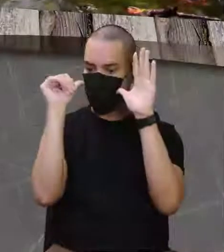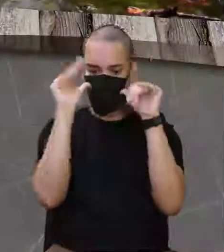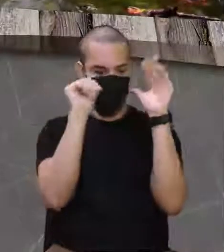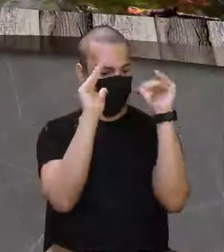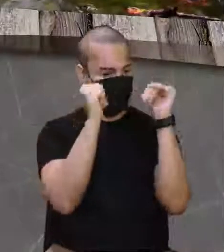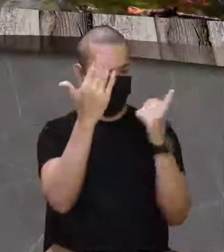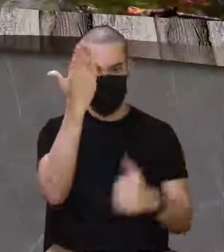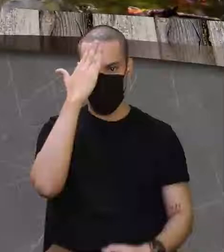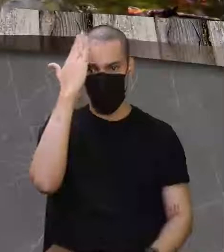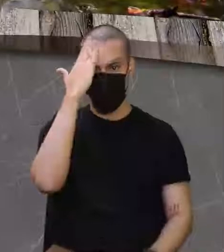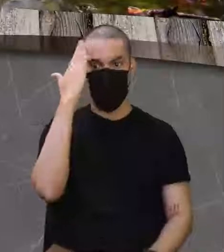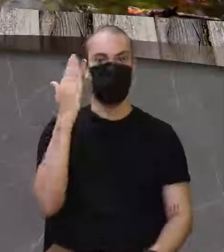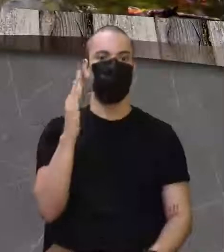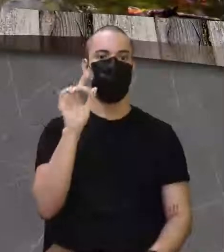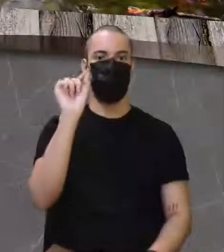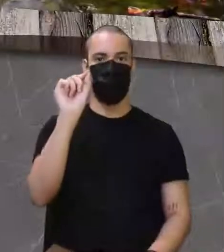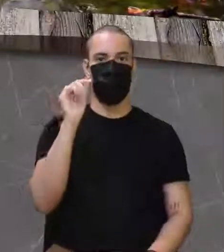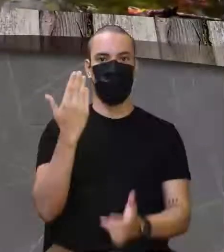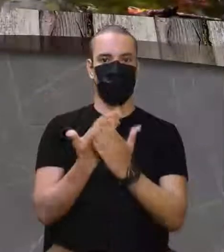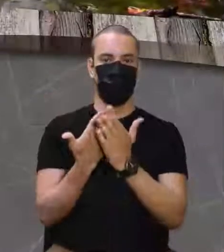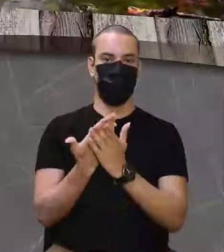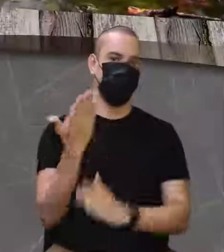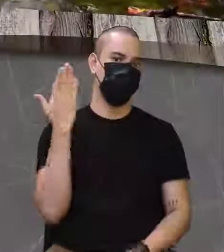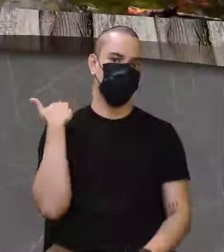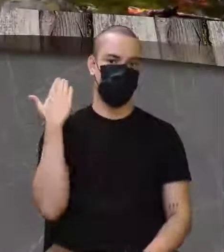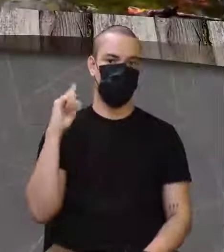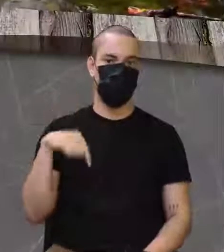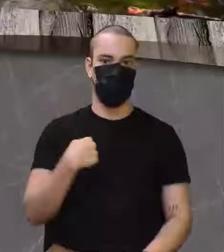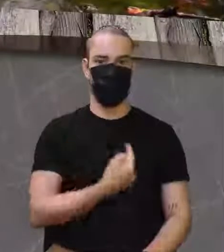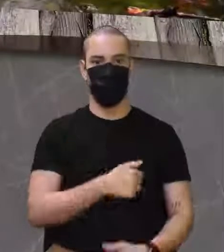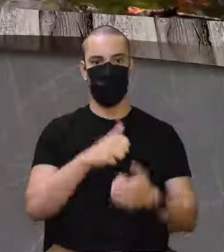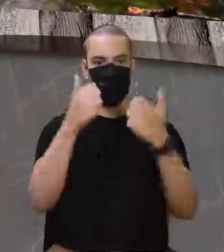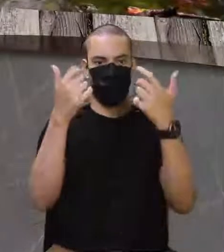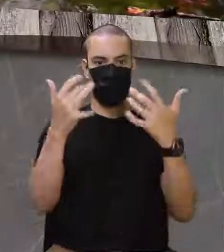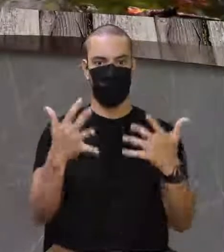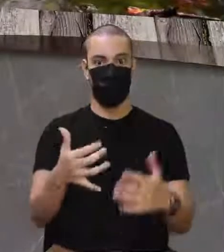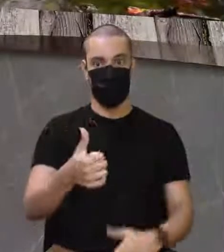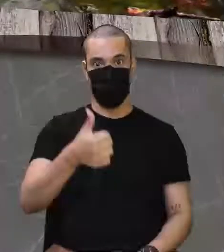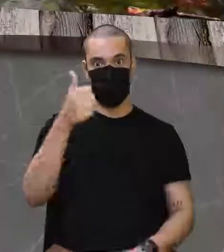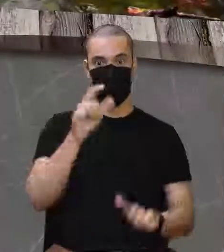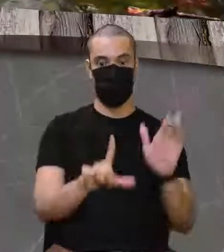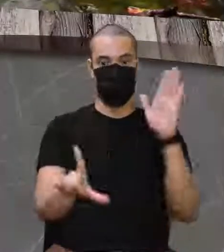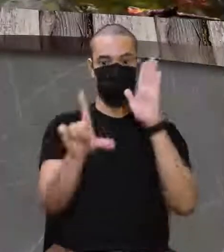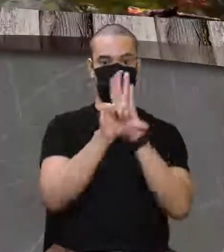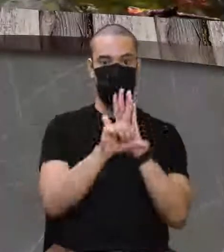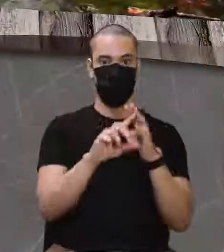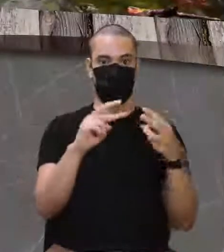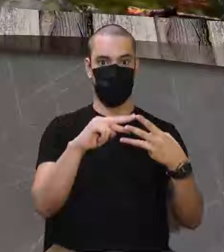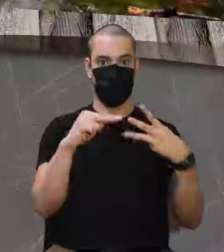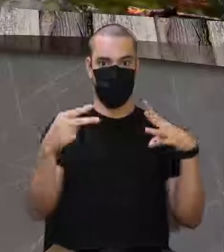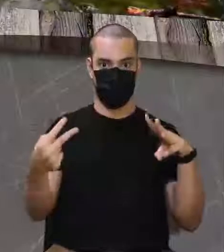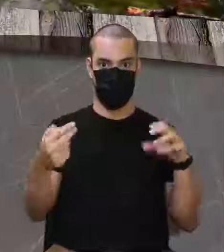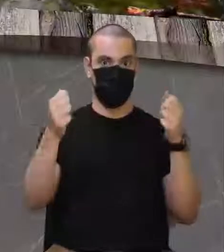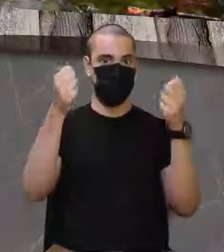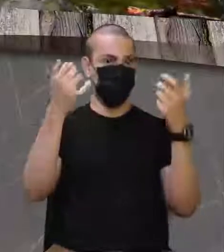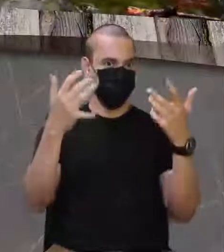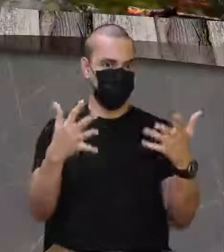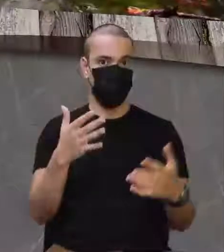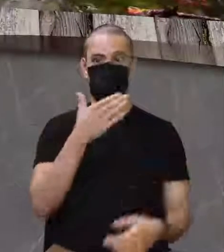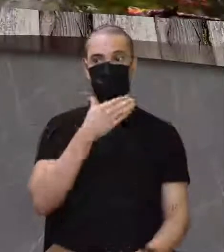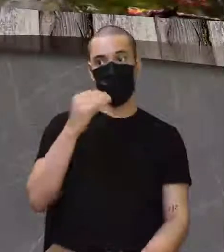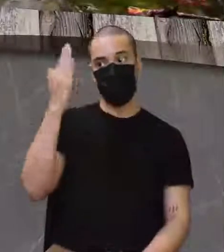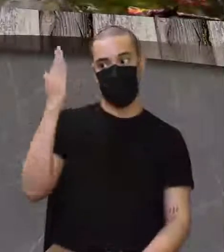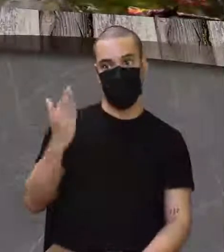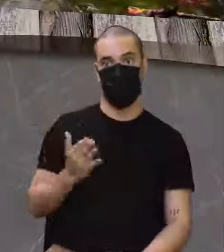né? Na última aula, nós falamos sobre a primeira lei de Mendel. Tá? Falamos um pouquinho ali do Mendel, né?